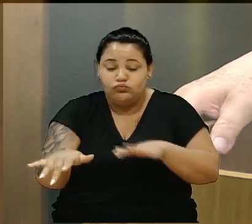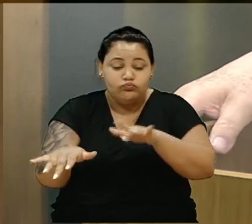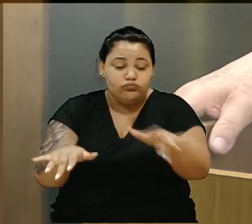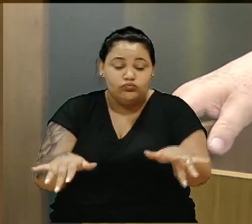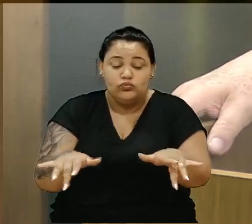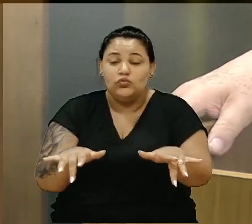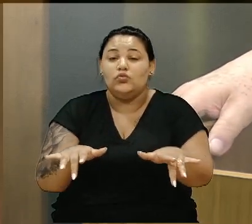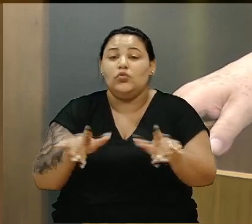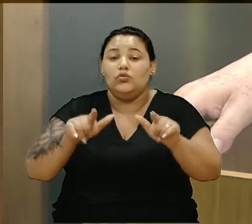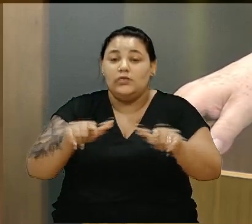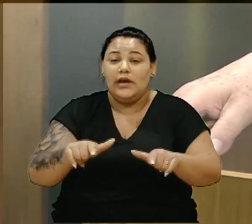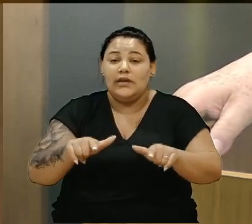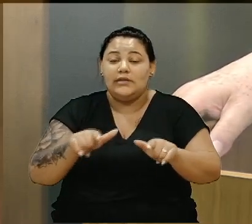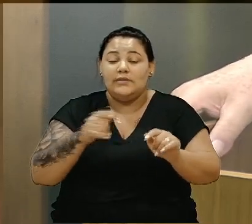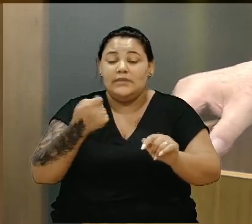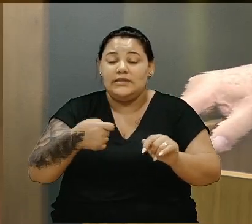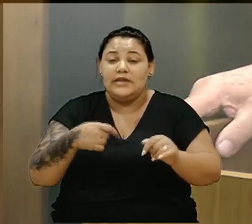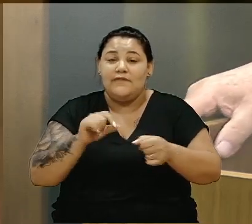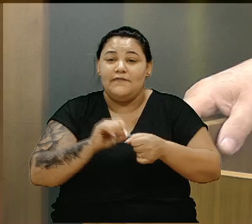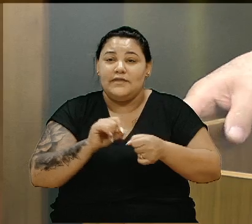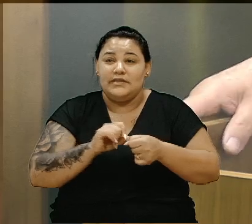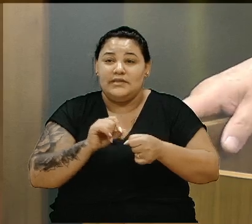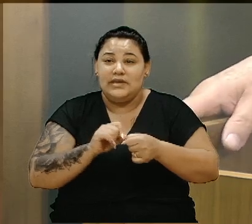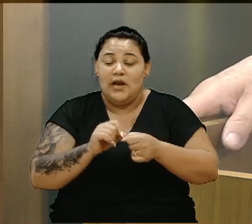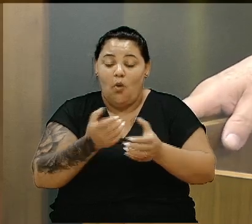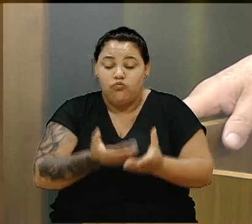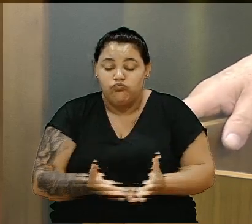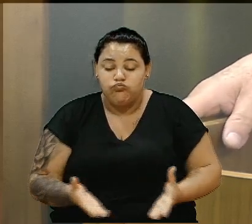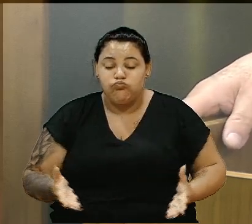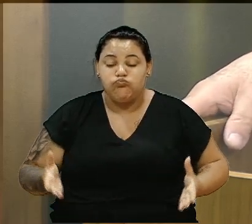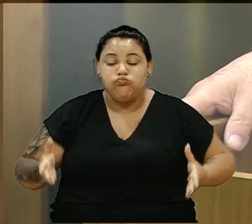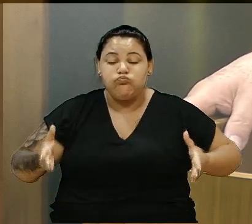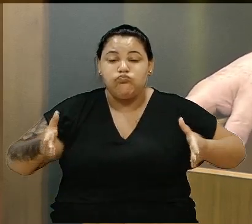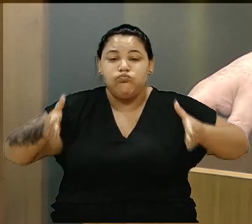recomendava a construção de tanques